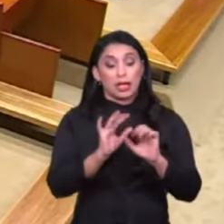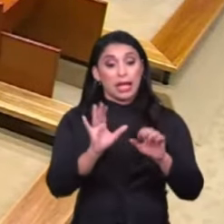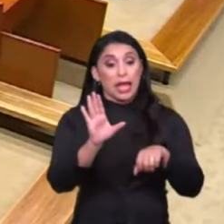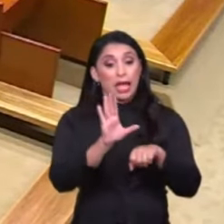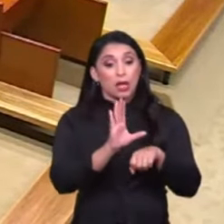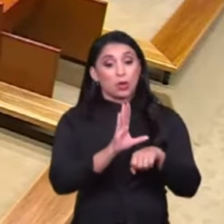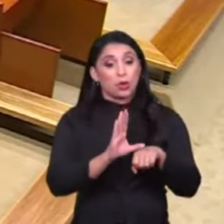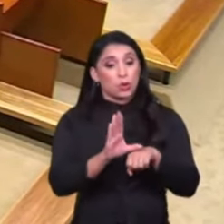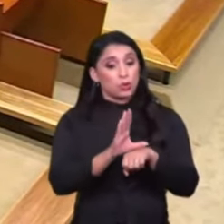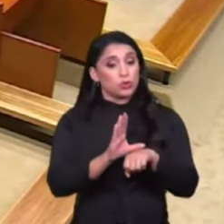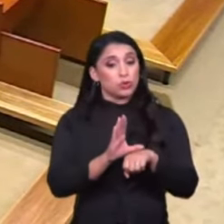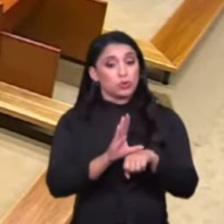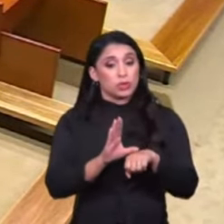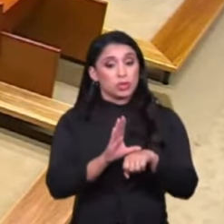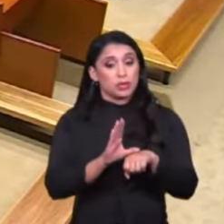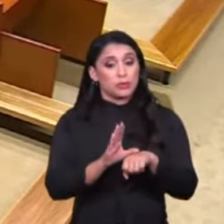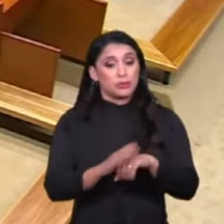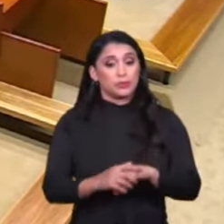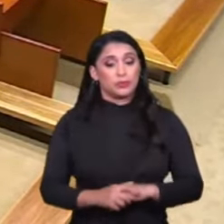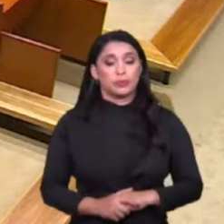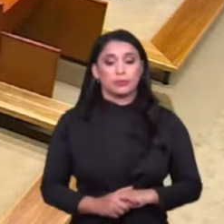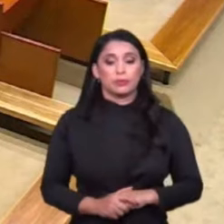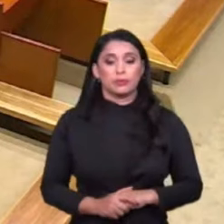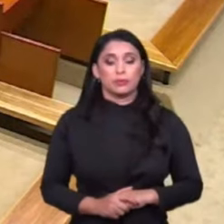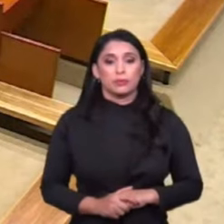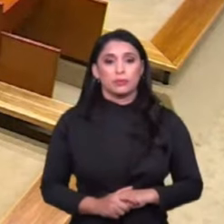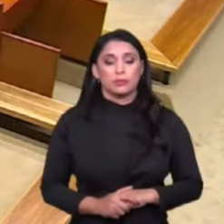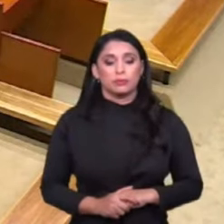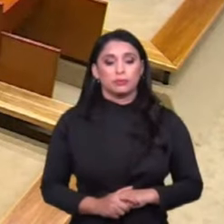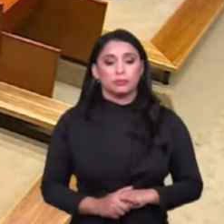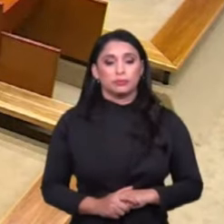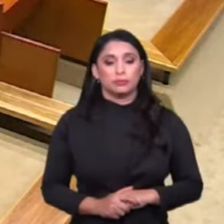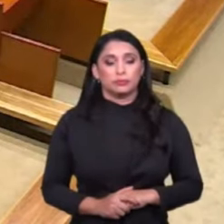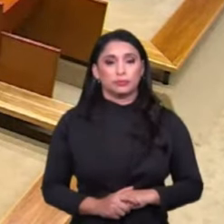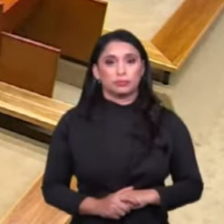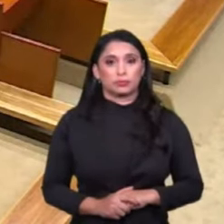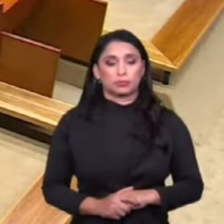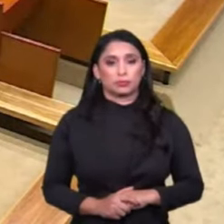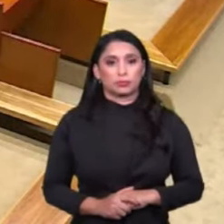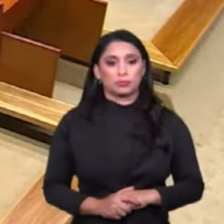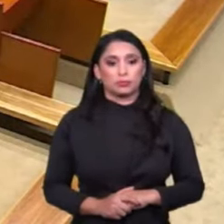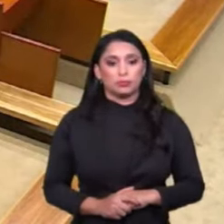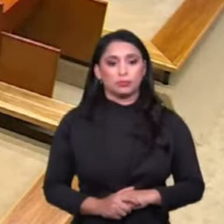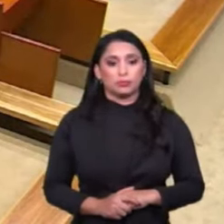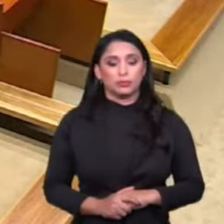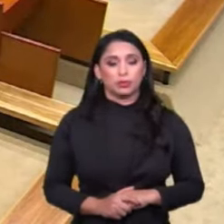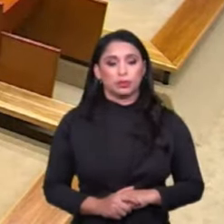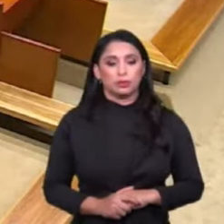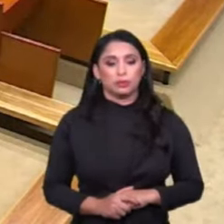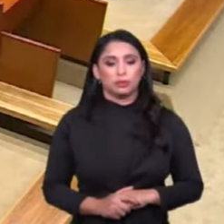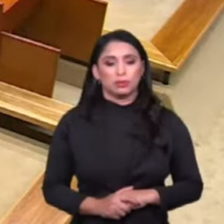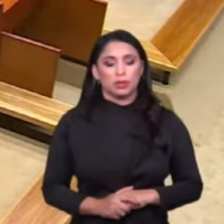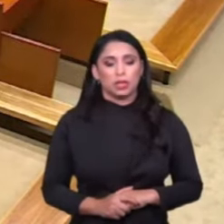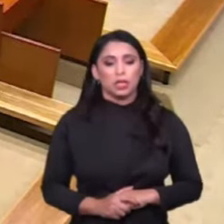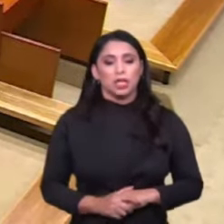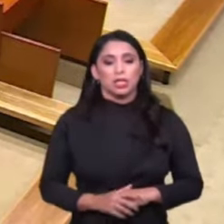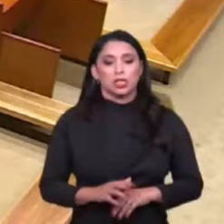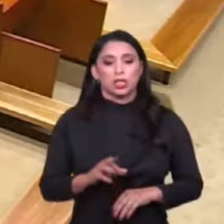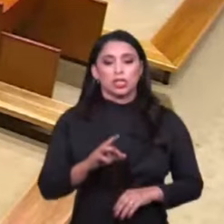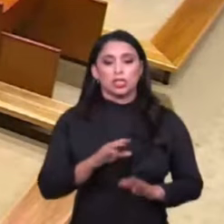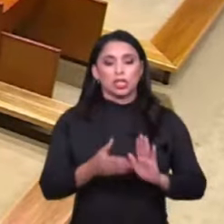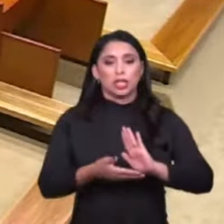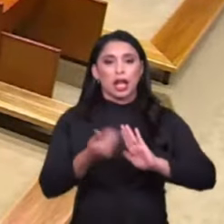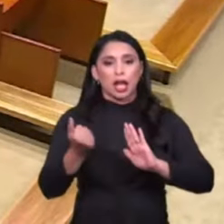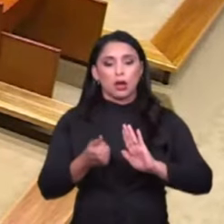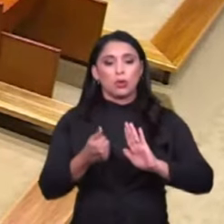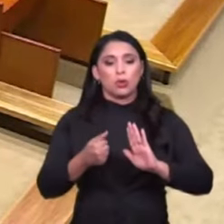construção que fizemos, a despeito de deixar de considerar infração penal,